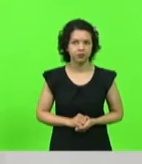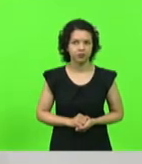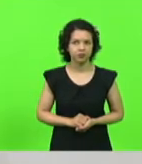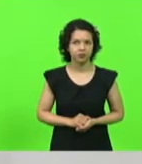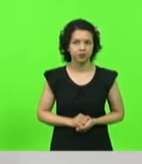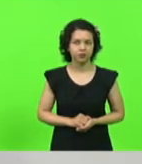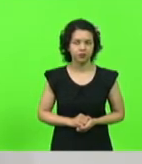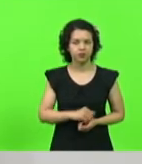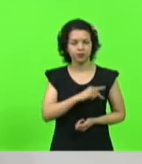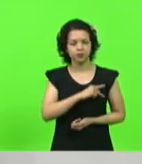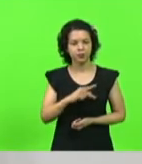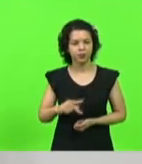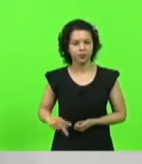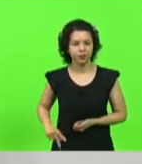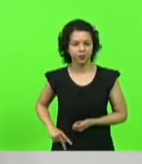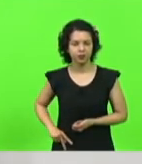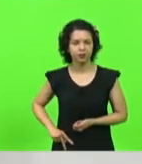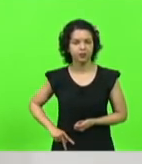Senhor presidente,